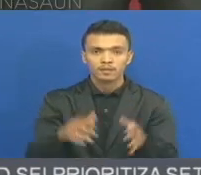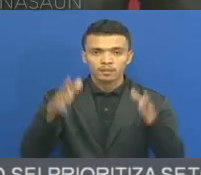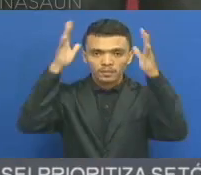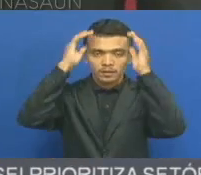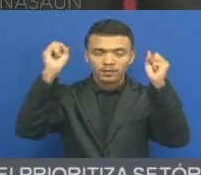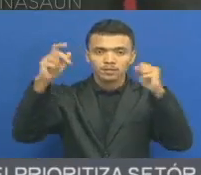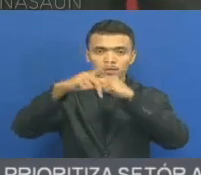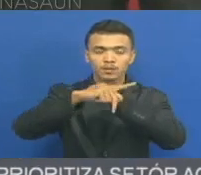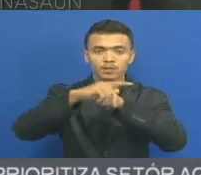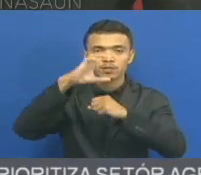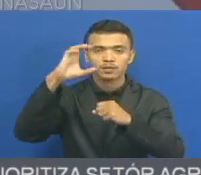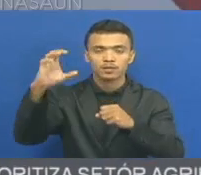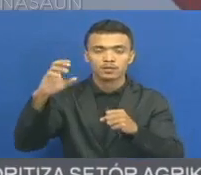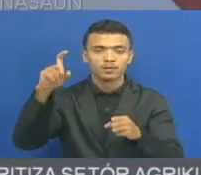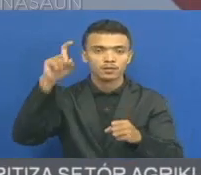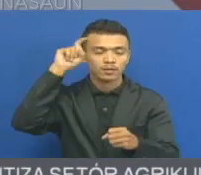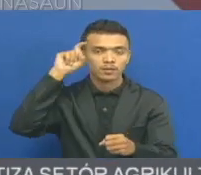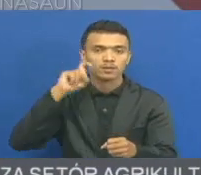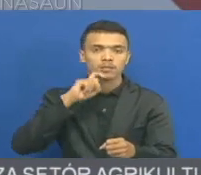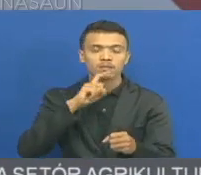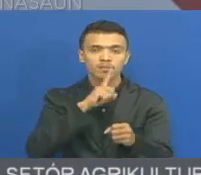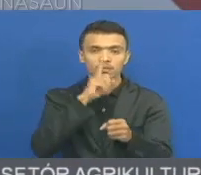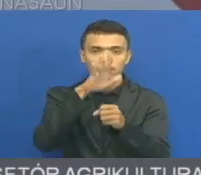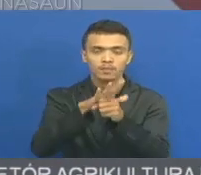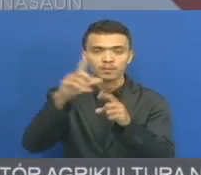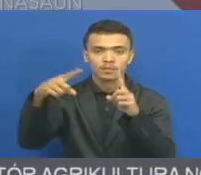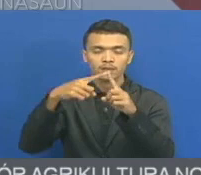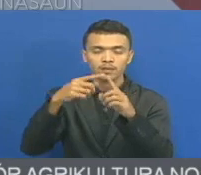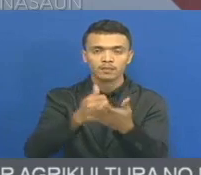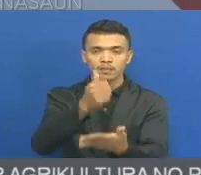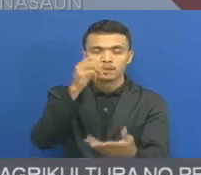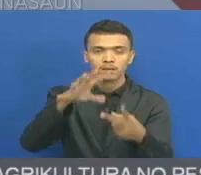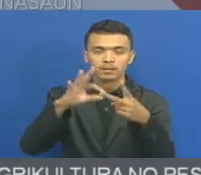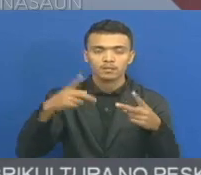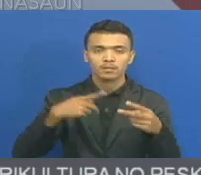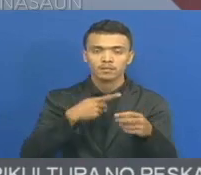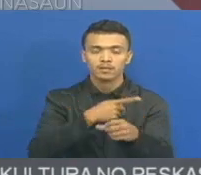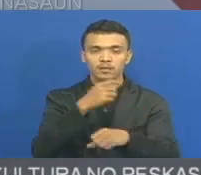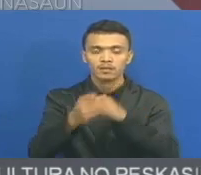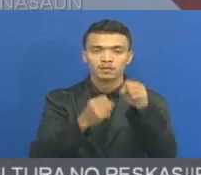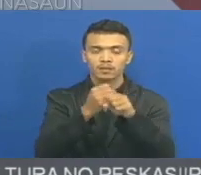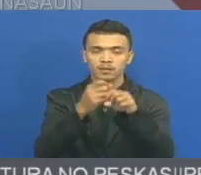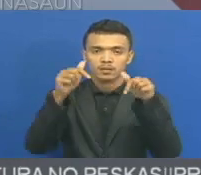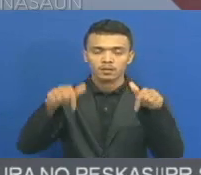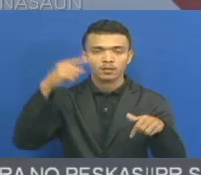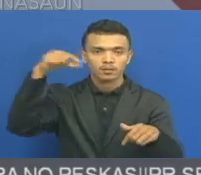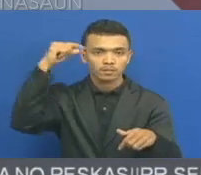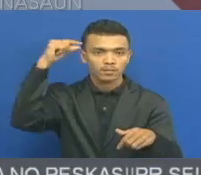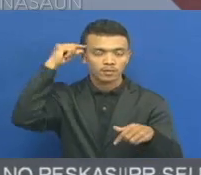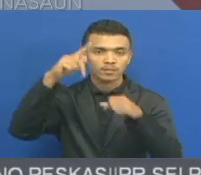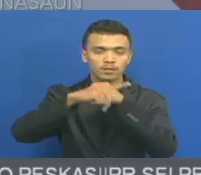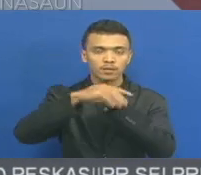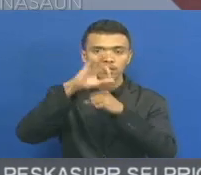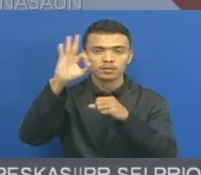Presidente partido CNRT Kaira Lasanan Agusman promete banghira manani elesan parlamentar tinane governação CNRT se